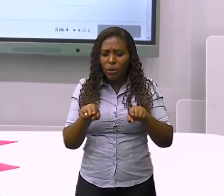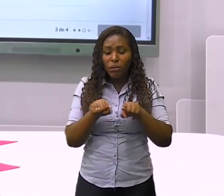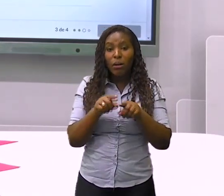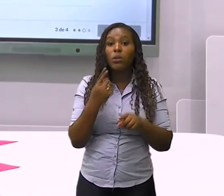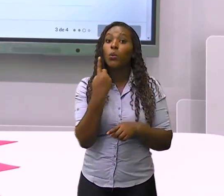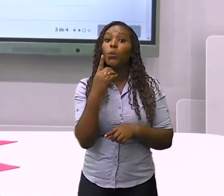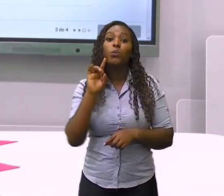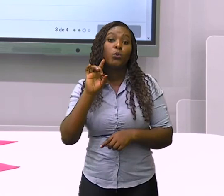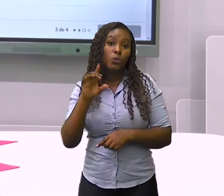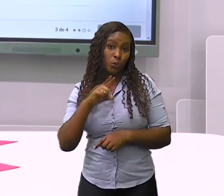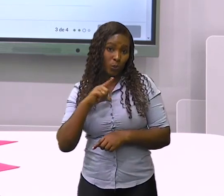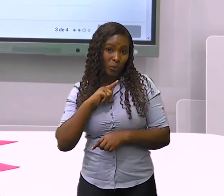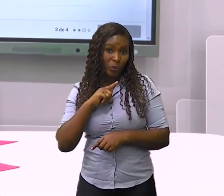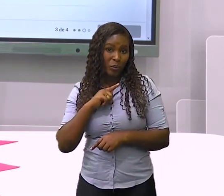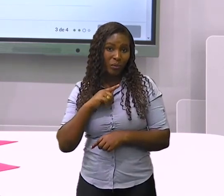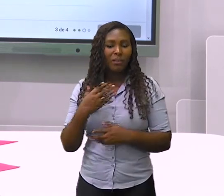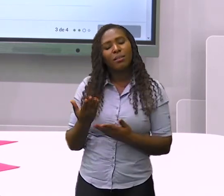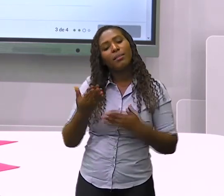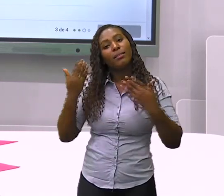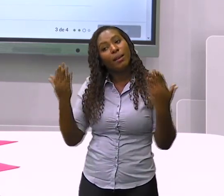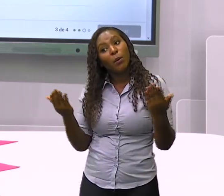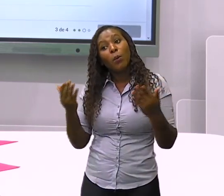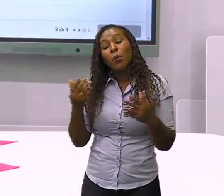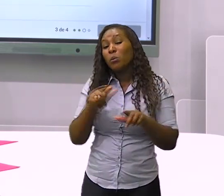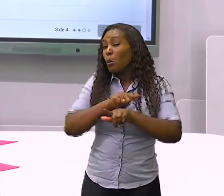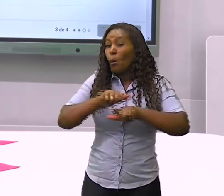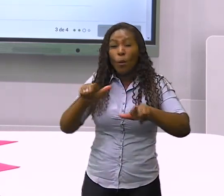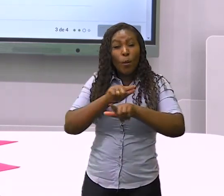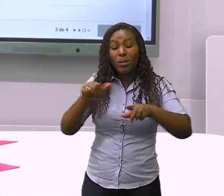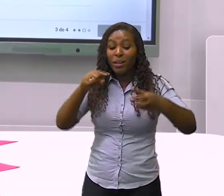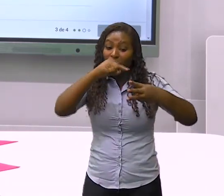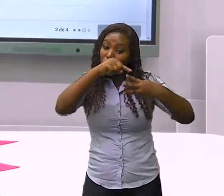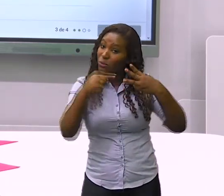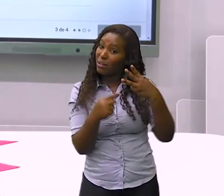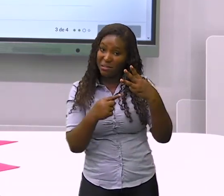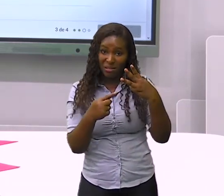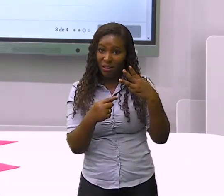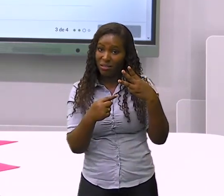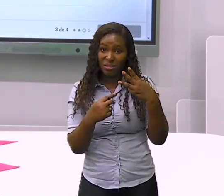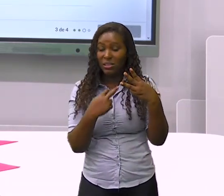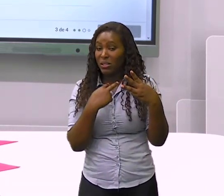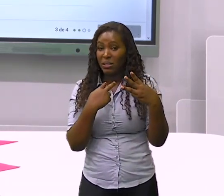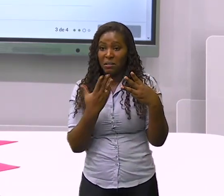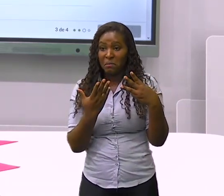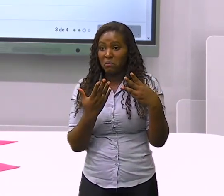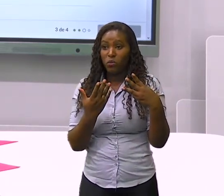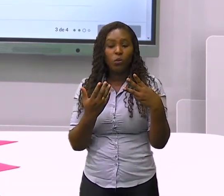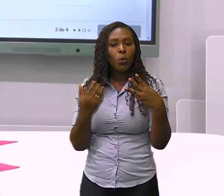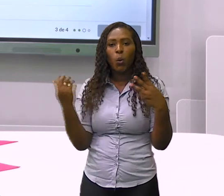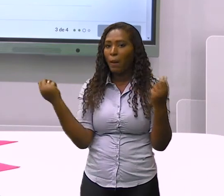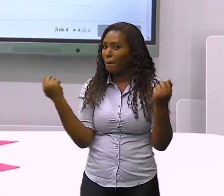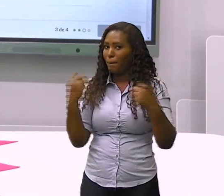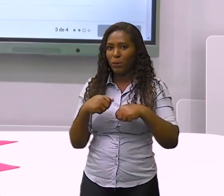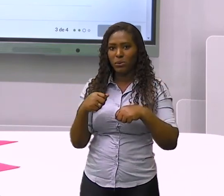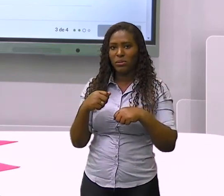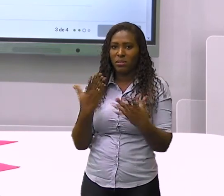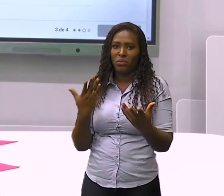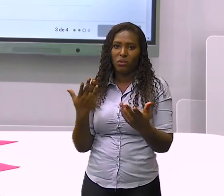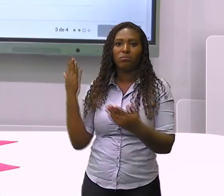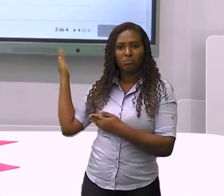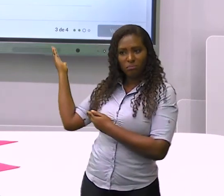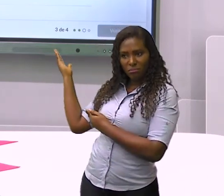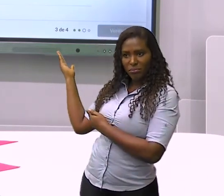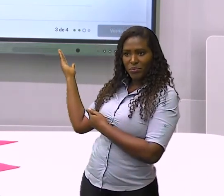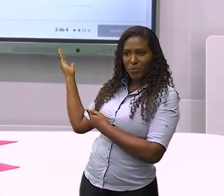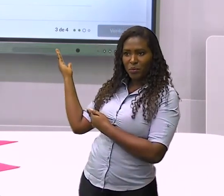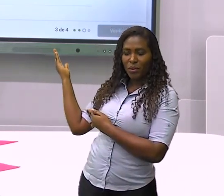neste caso aqui, nenhuma das imagens aqui poderia se encaixar nessas afirmativas aqui.